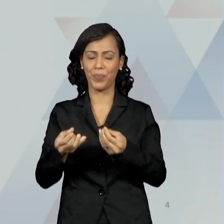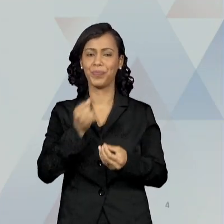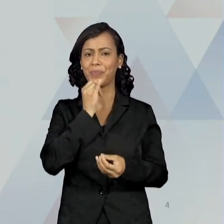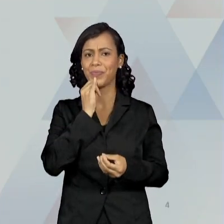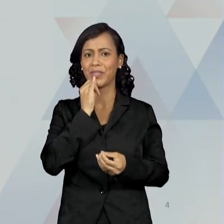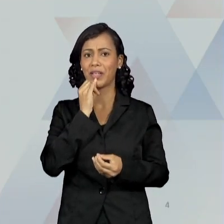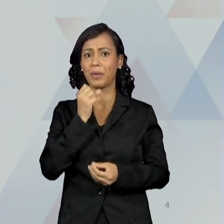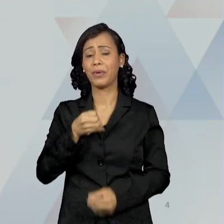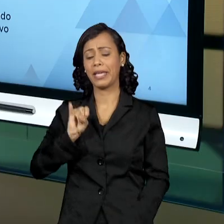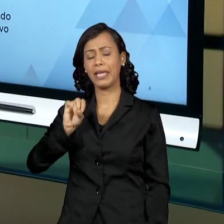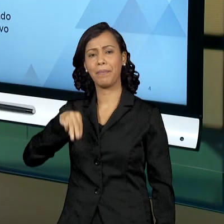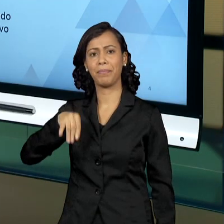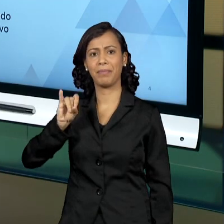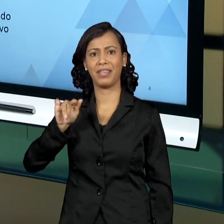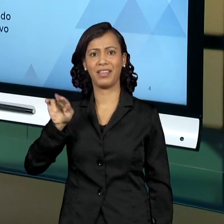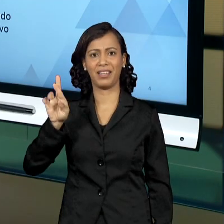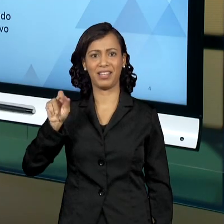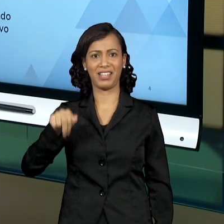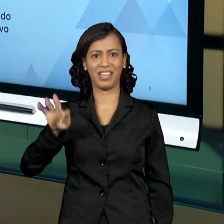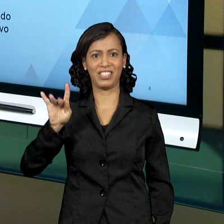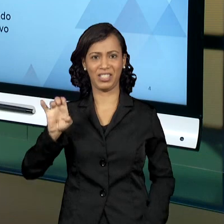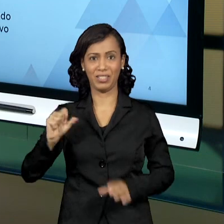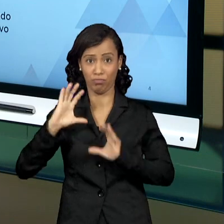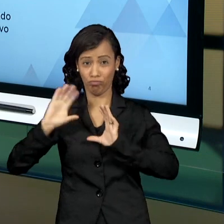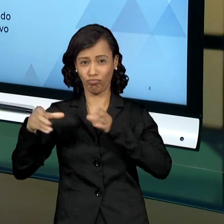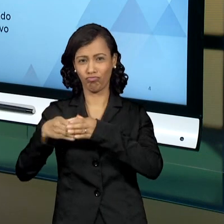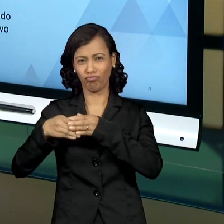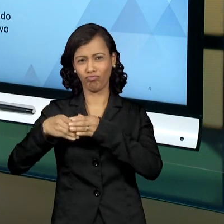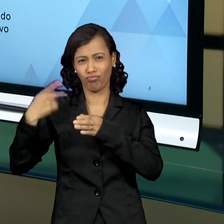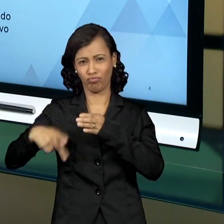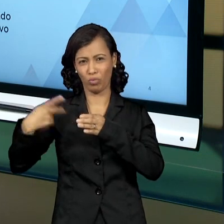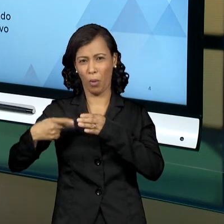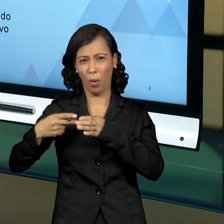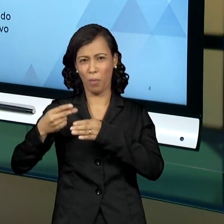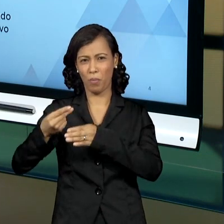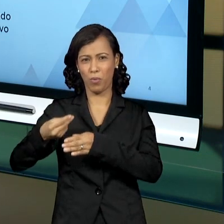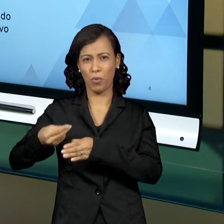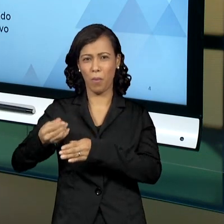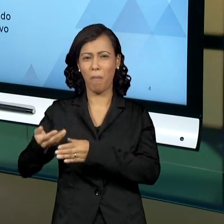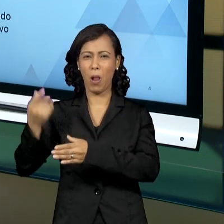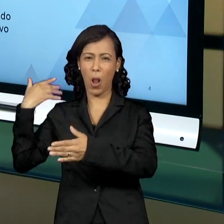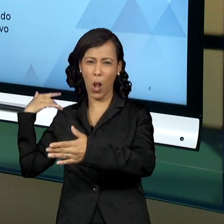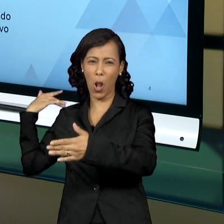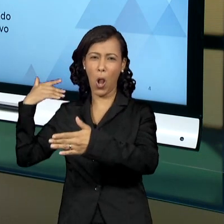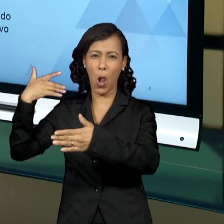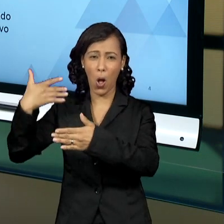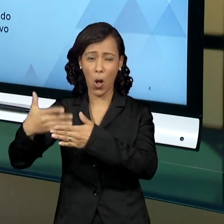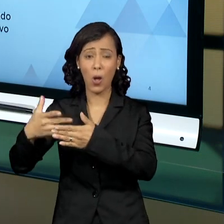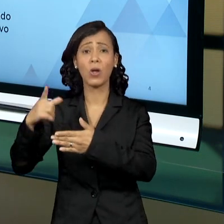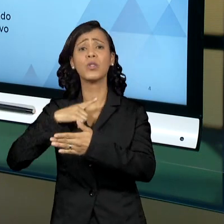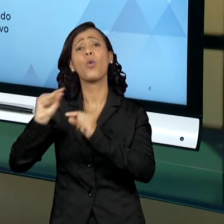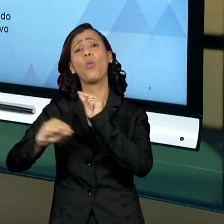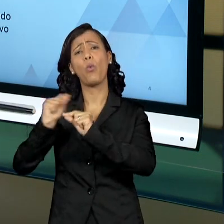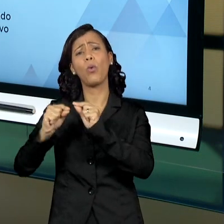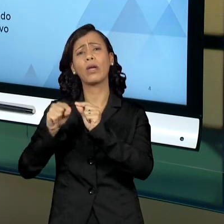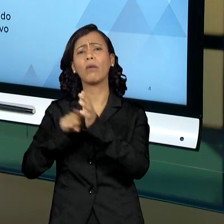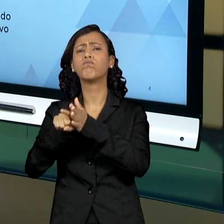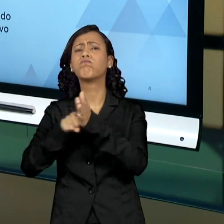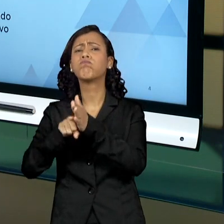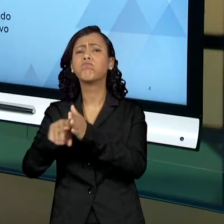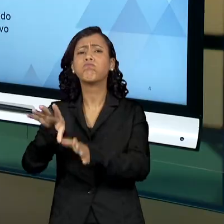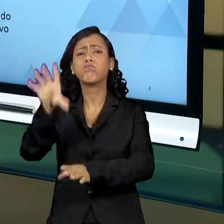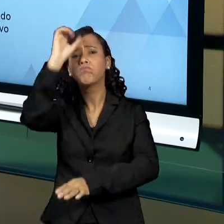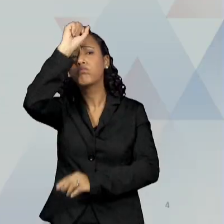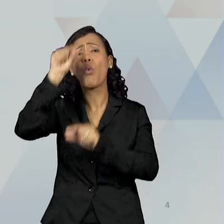imigrantes, nós buscávamos a informação em livros, tínhamos características mais textuais, uma perspectiva